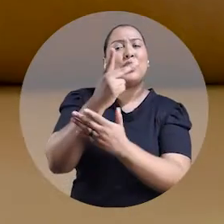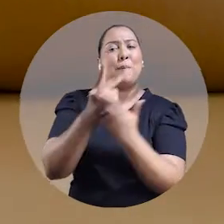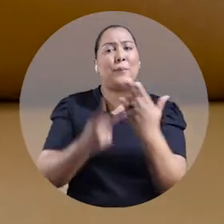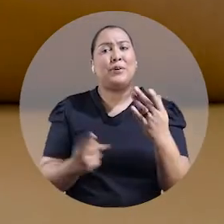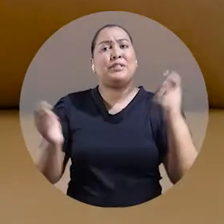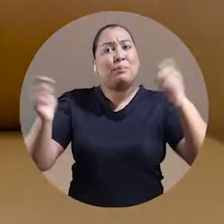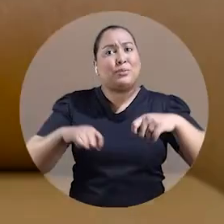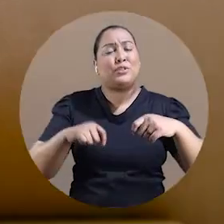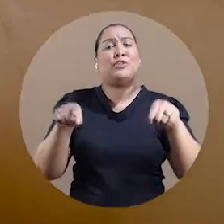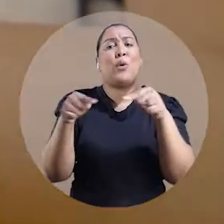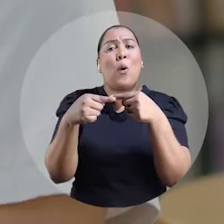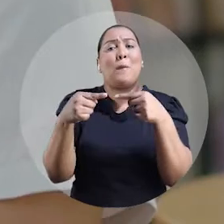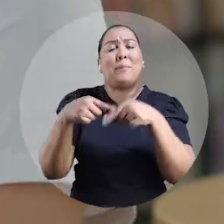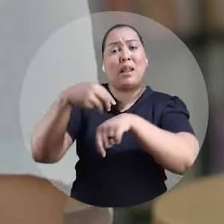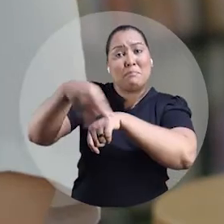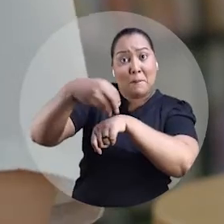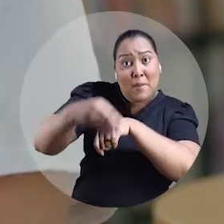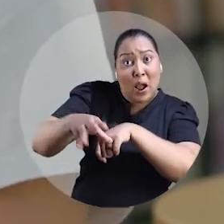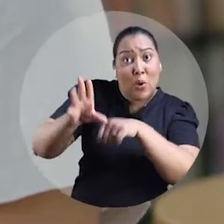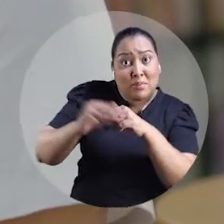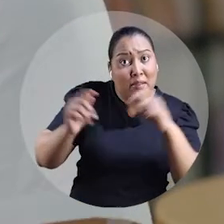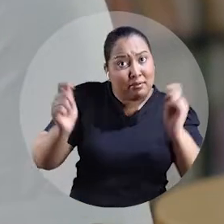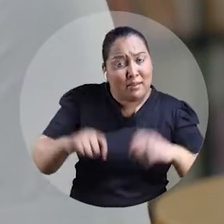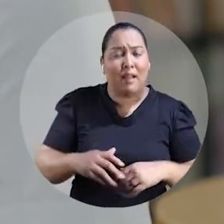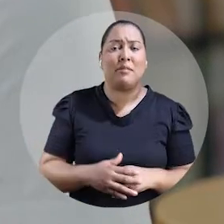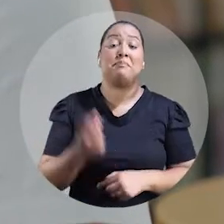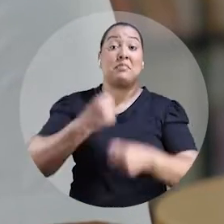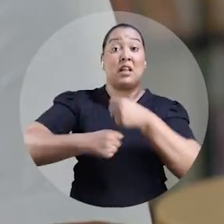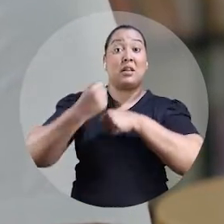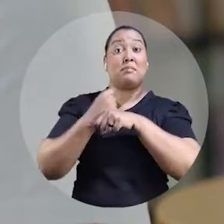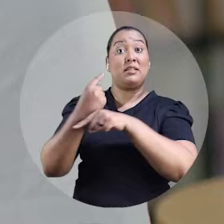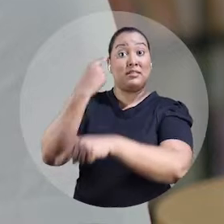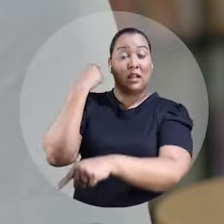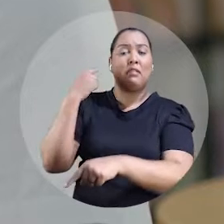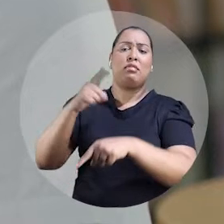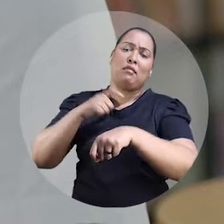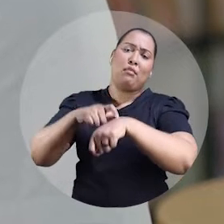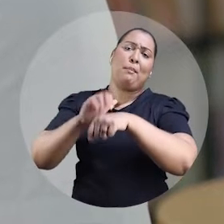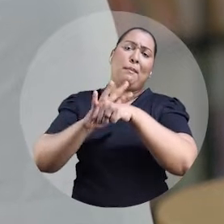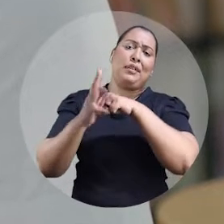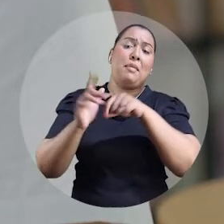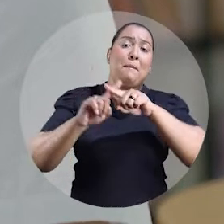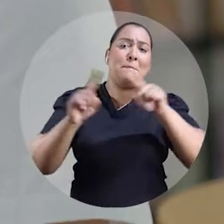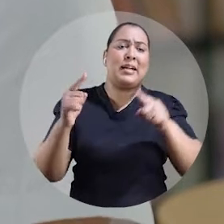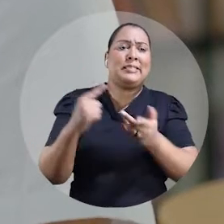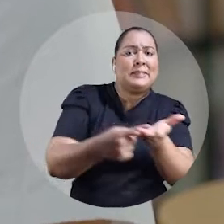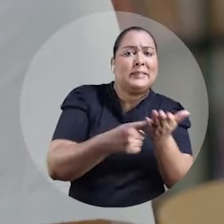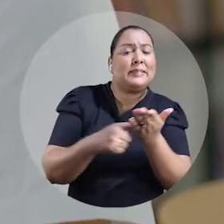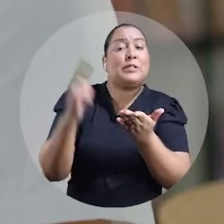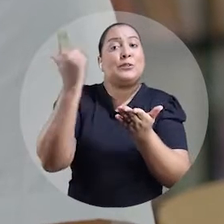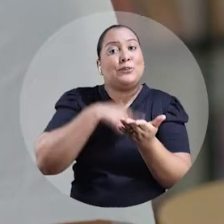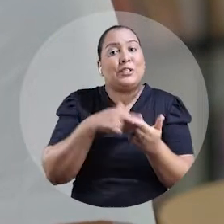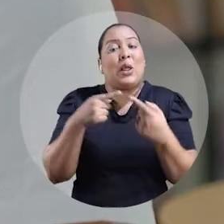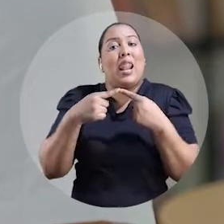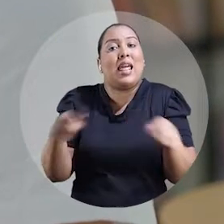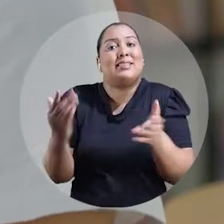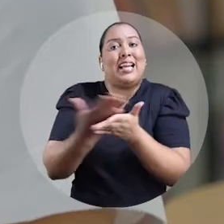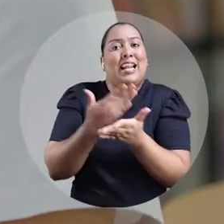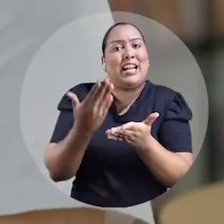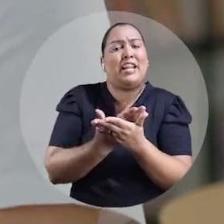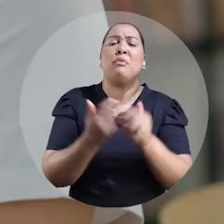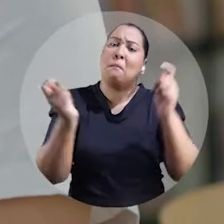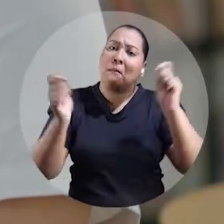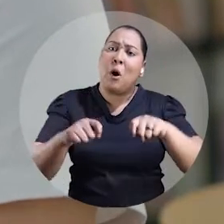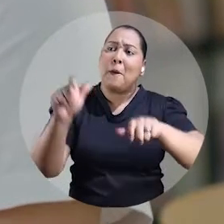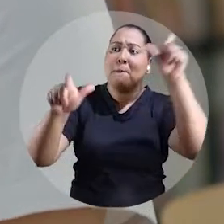leitura e o conhecimento. Mesmo na pandemia, ano passado, a gente conseguiu fazer um lançamento de um livro aqui. Então, ela também é aberta também